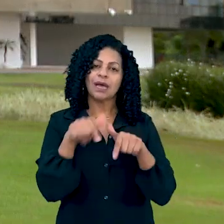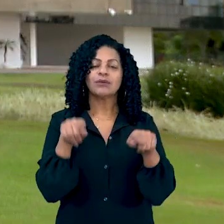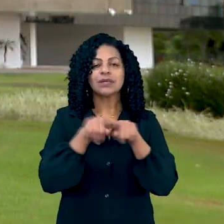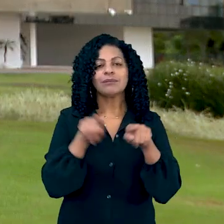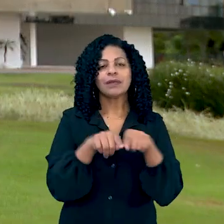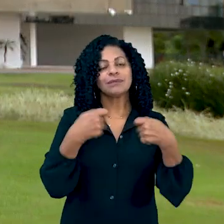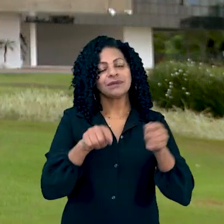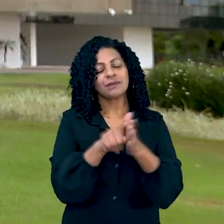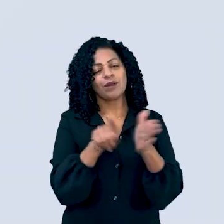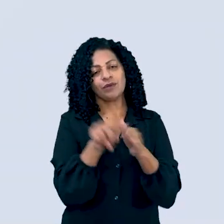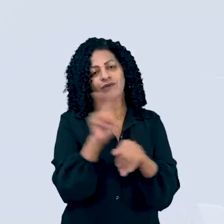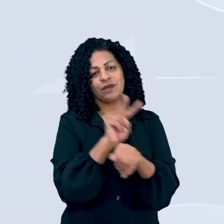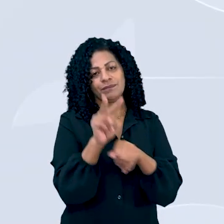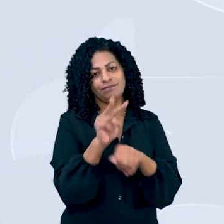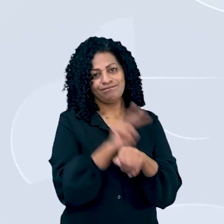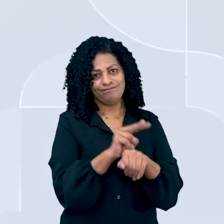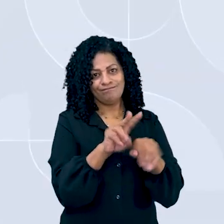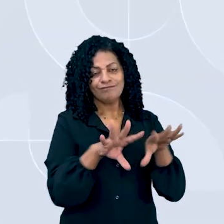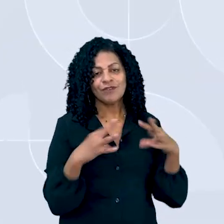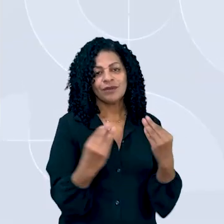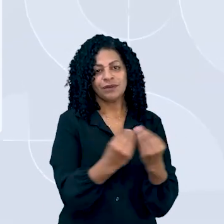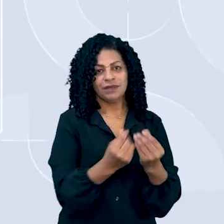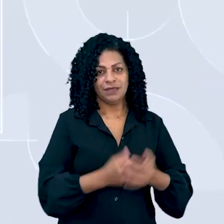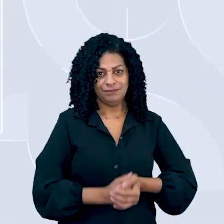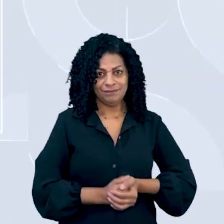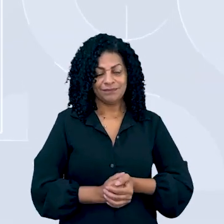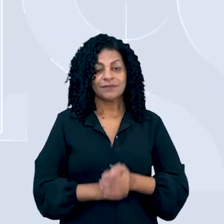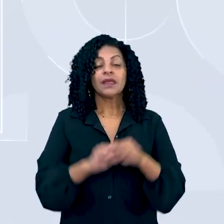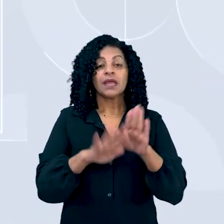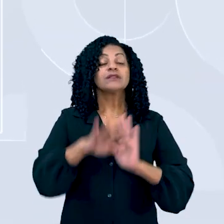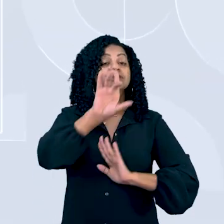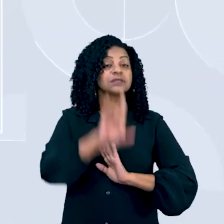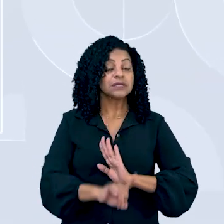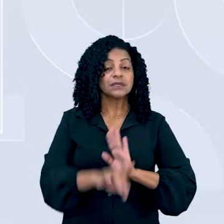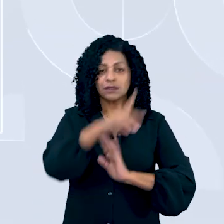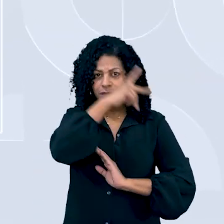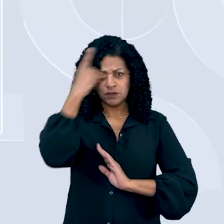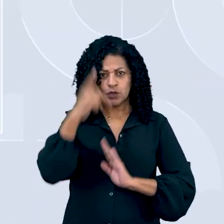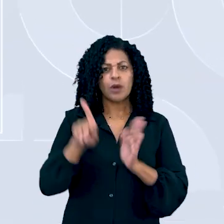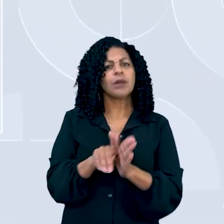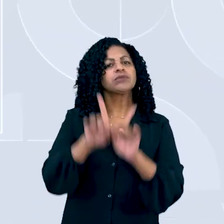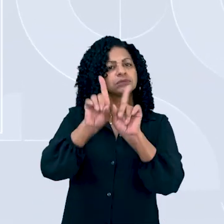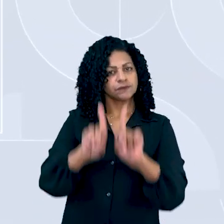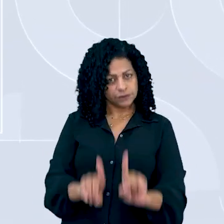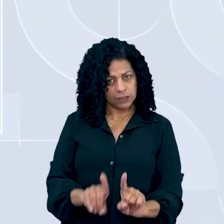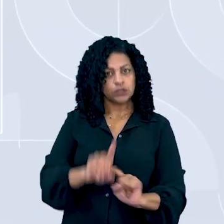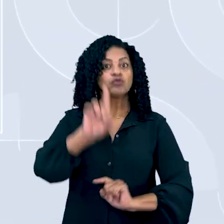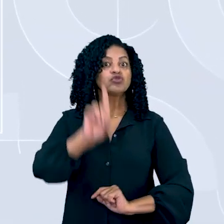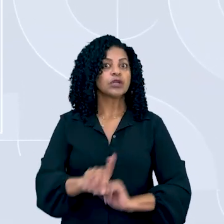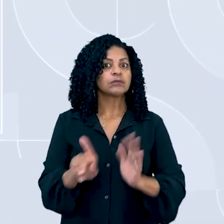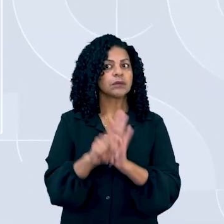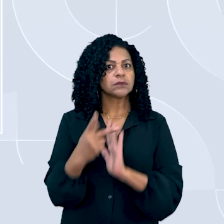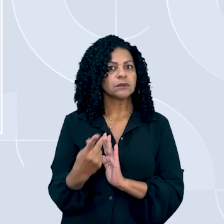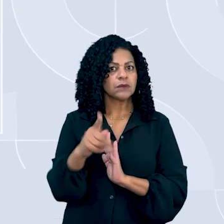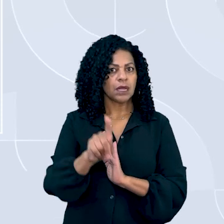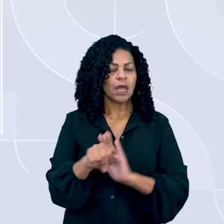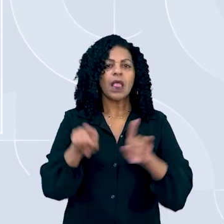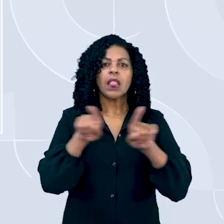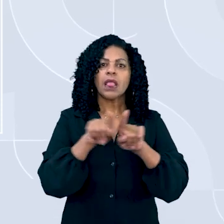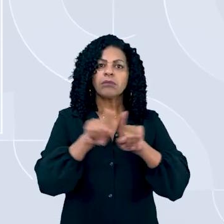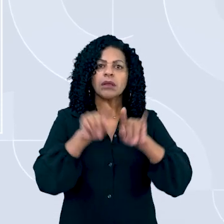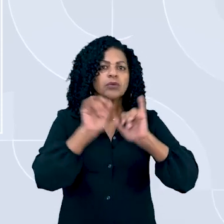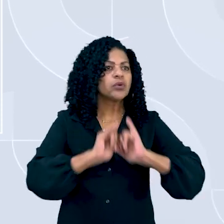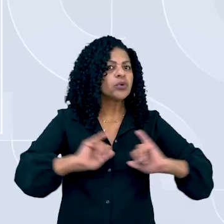e reprodutivo. A decisão do relator menciona a Convenção sobre os Direitos da Pessoa com Deficiência, a